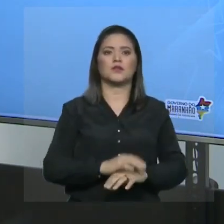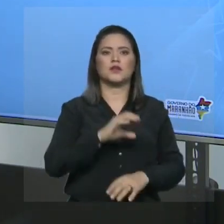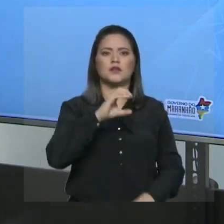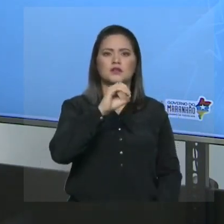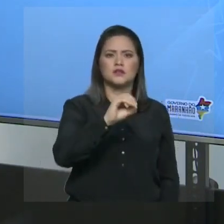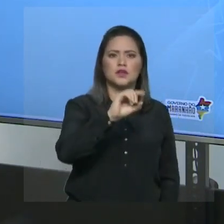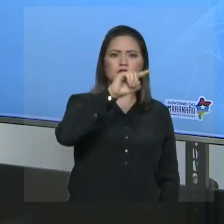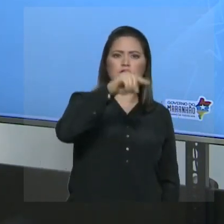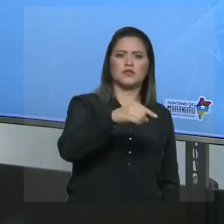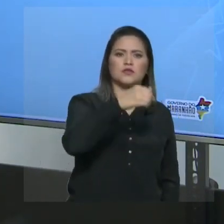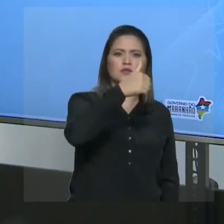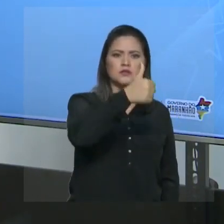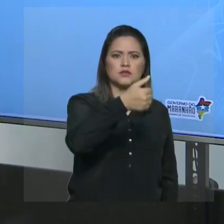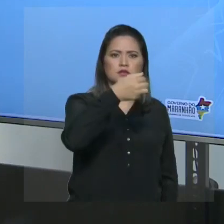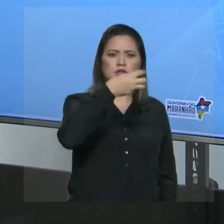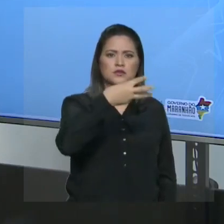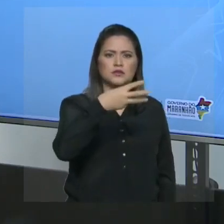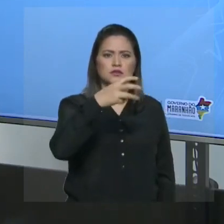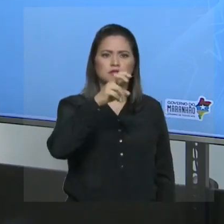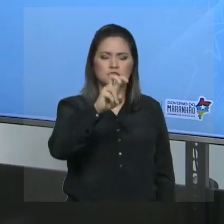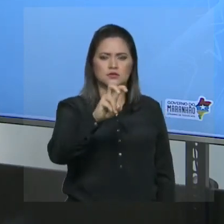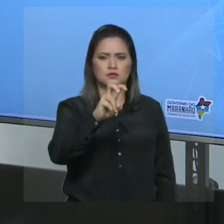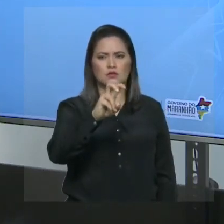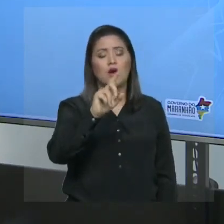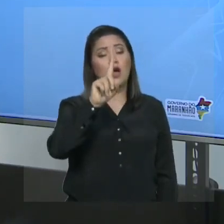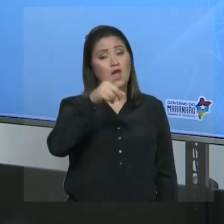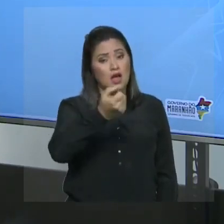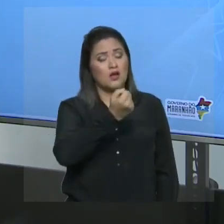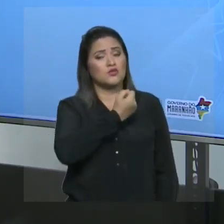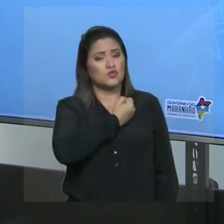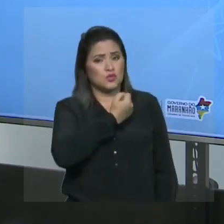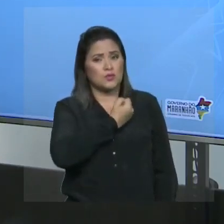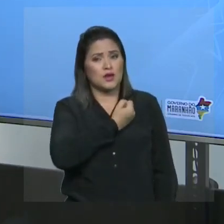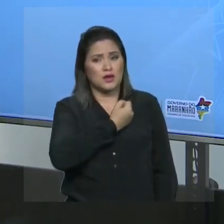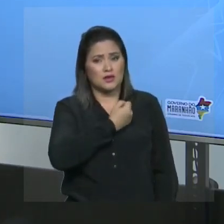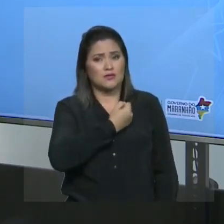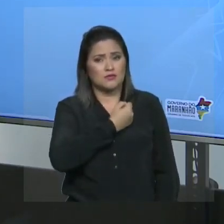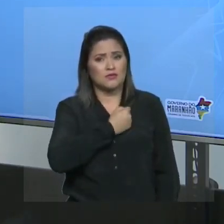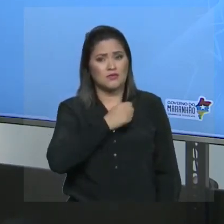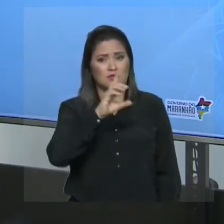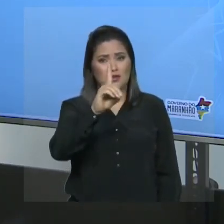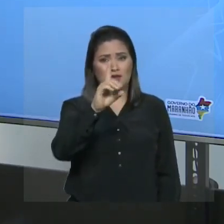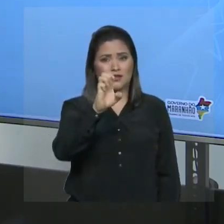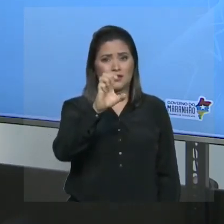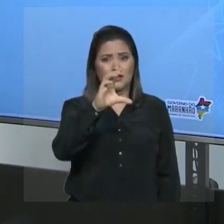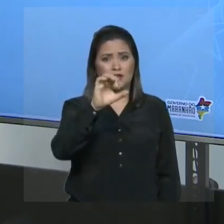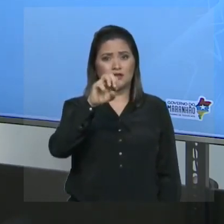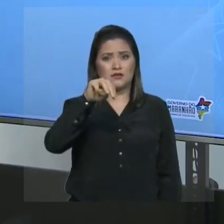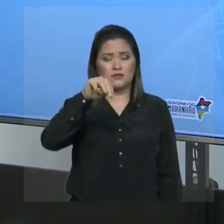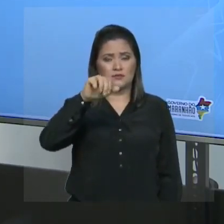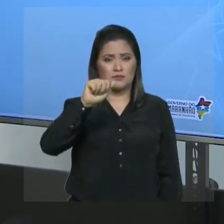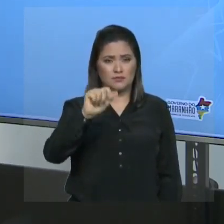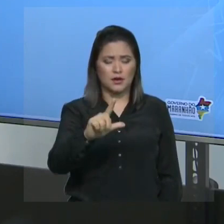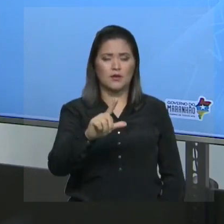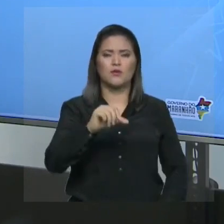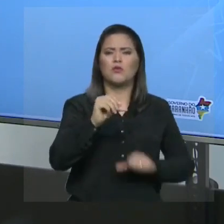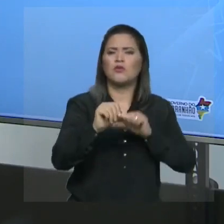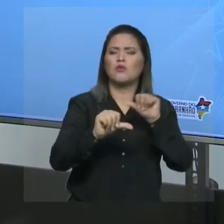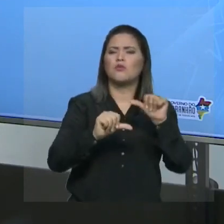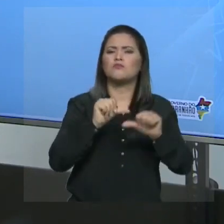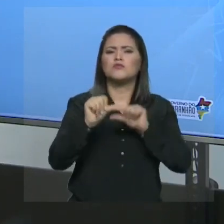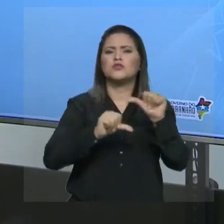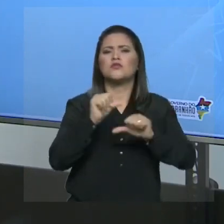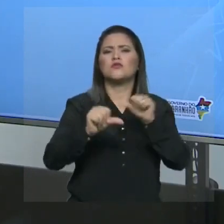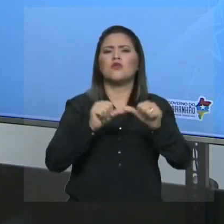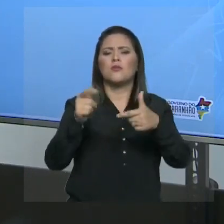0,135. Isso é um número decimal. Como é que eu transformo para fração? Aí é o processo inverso. O que que você vai fazer?